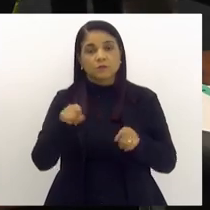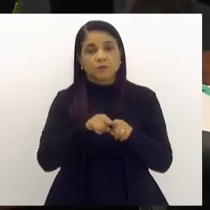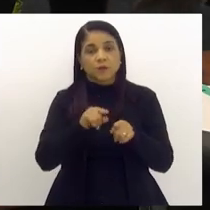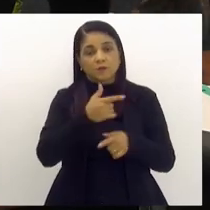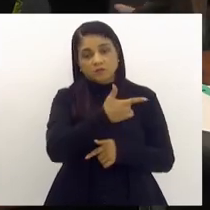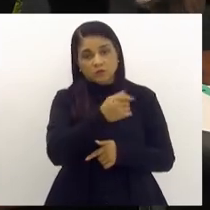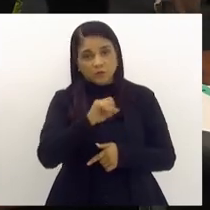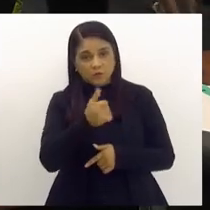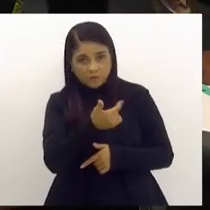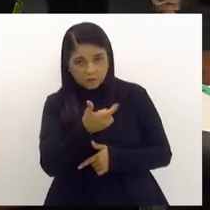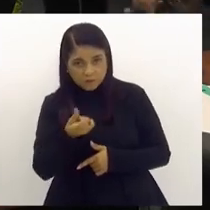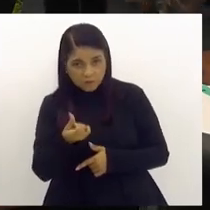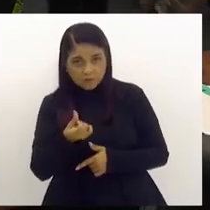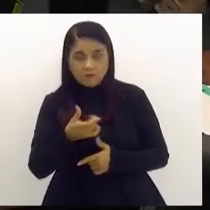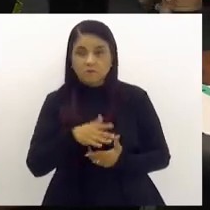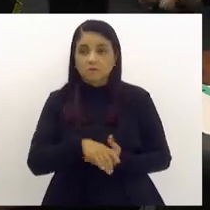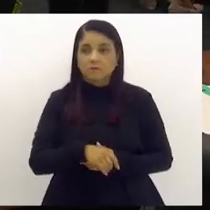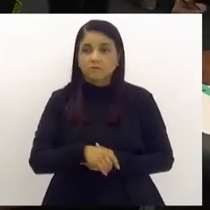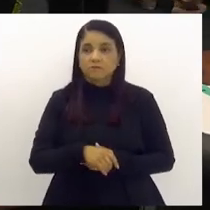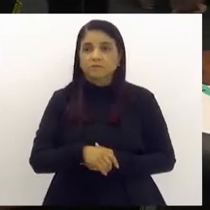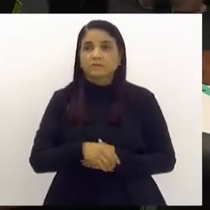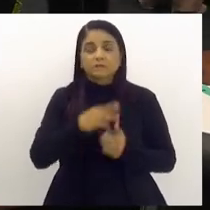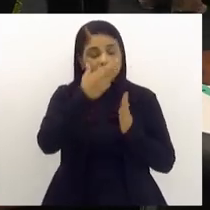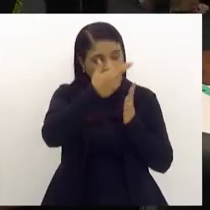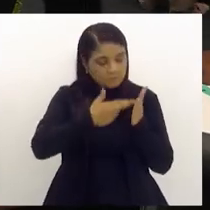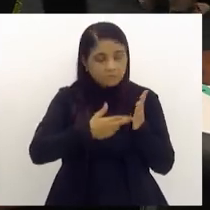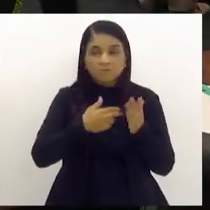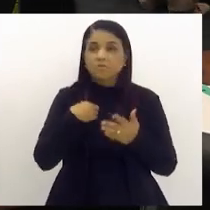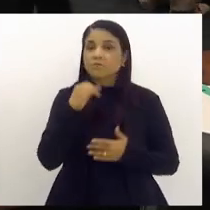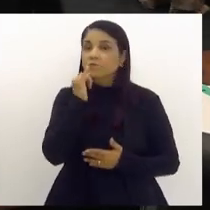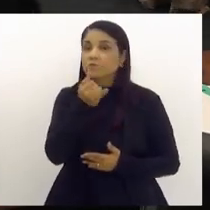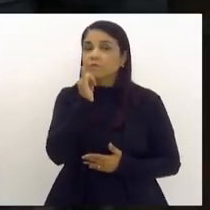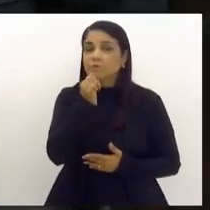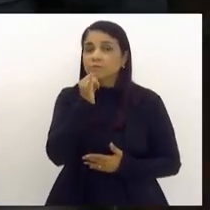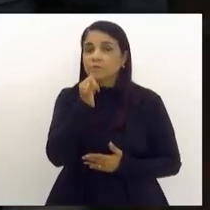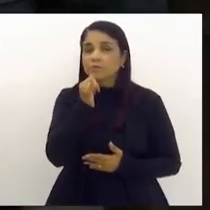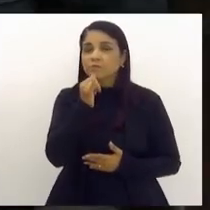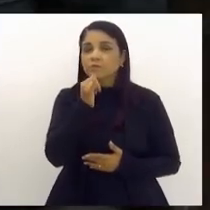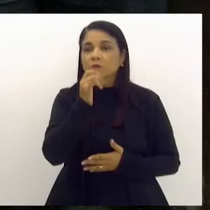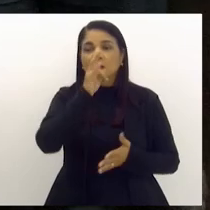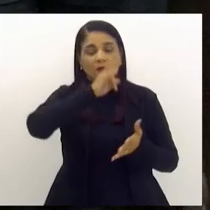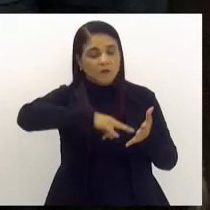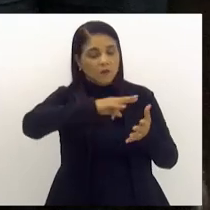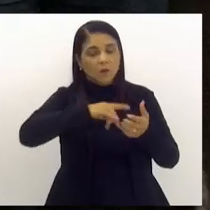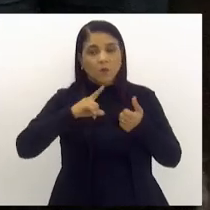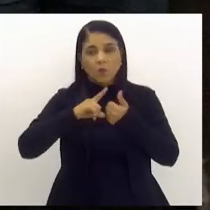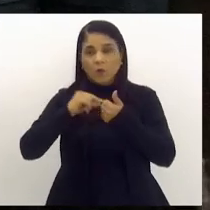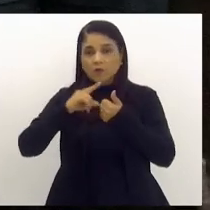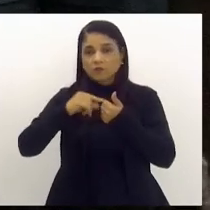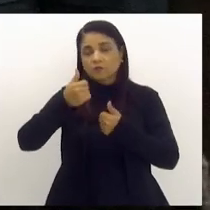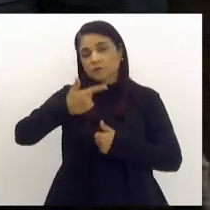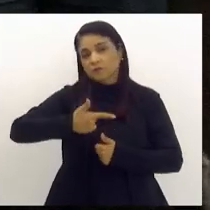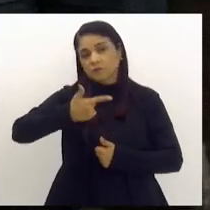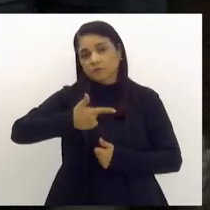2026. Mais um favor, senhor relator. Lê, por favor, o artigo